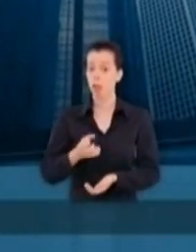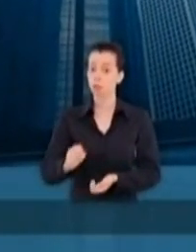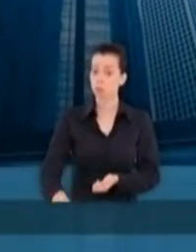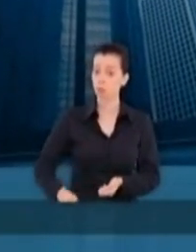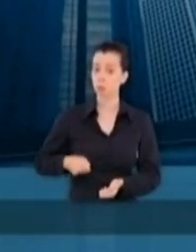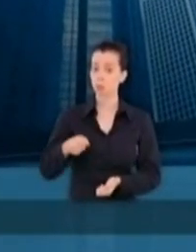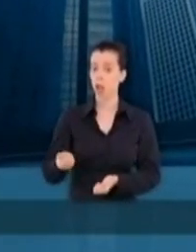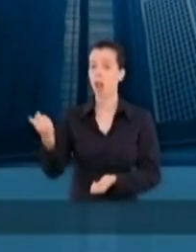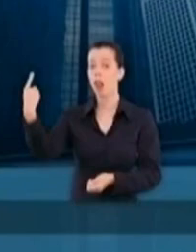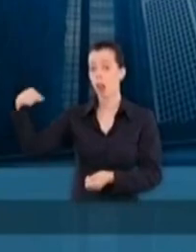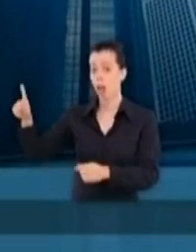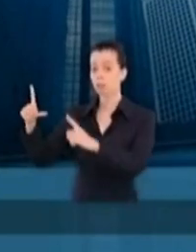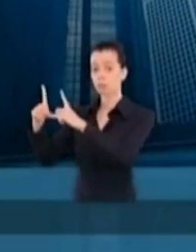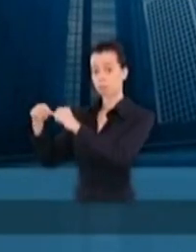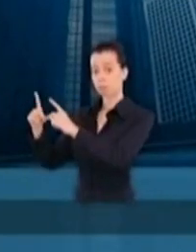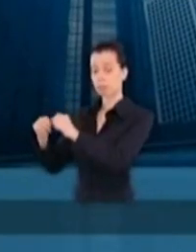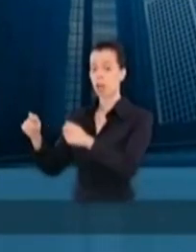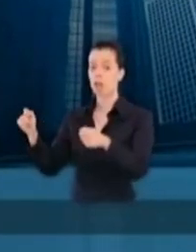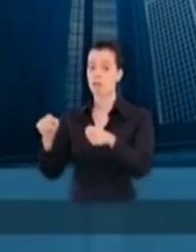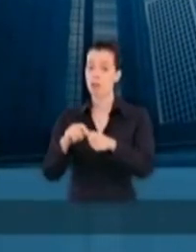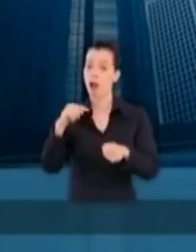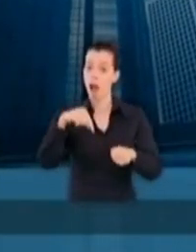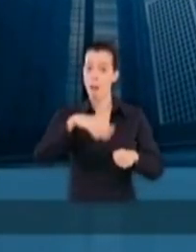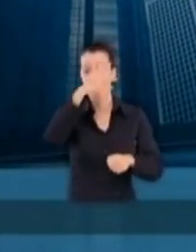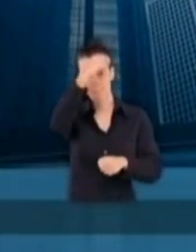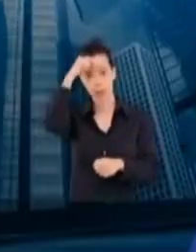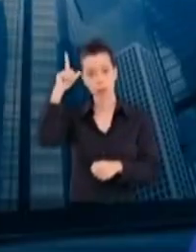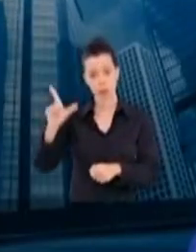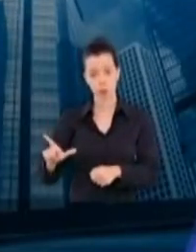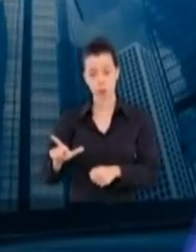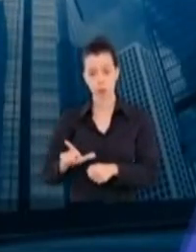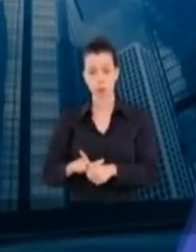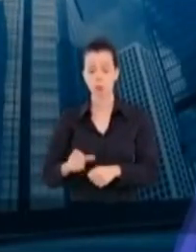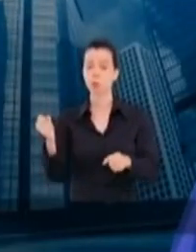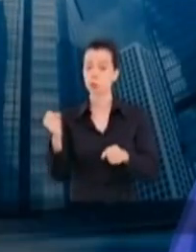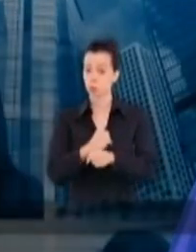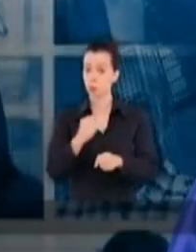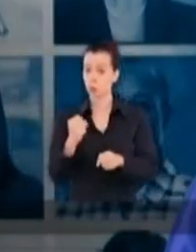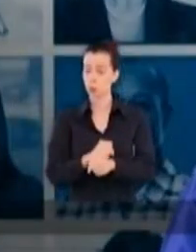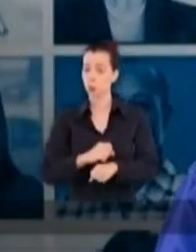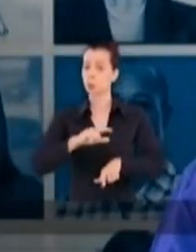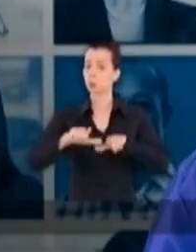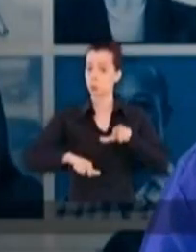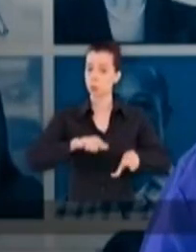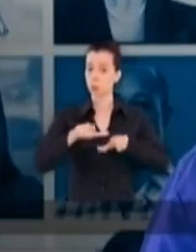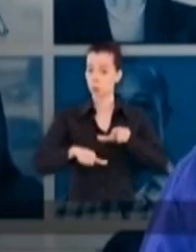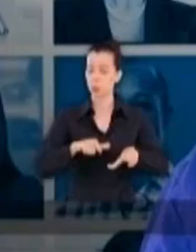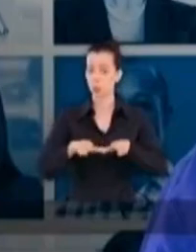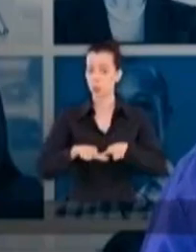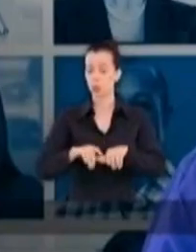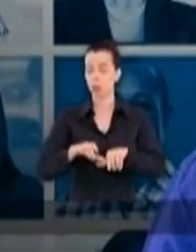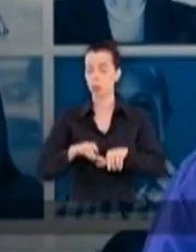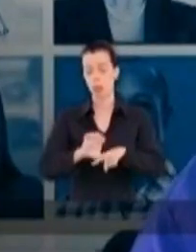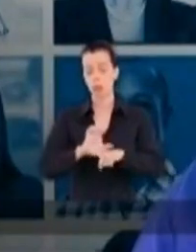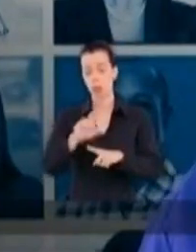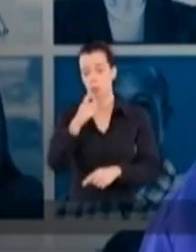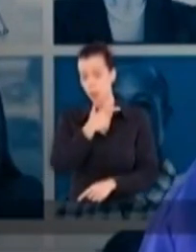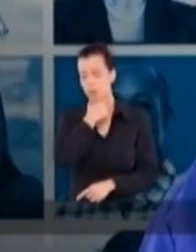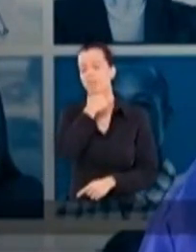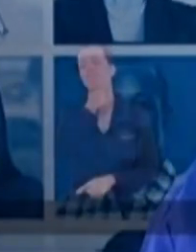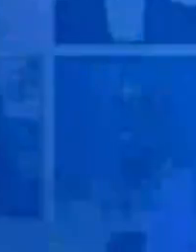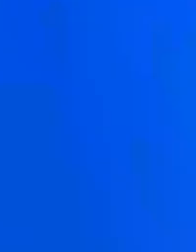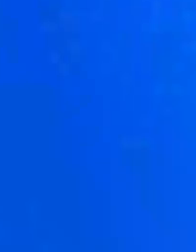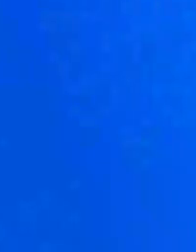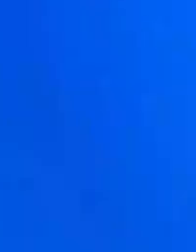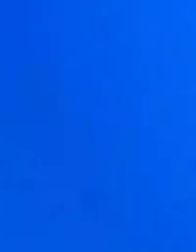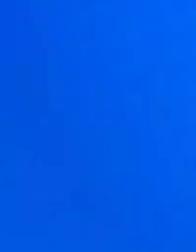ser senador para fazer lá o que fizemos aqui. Obras, empregos e um Estado melhor, apesar da